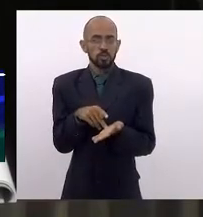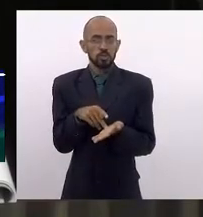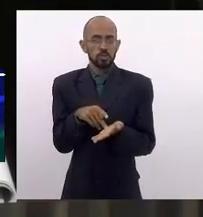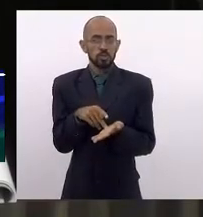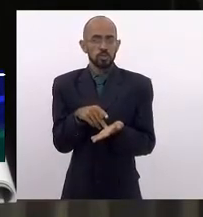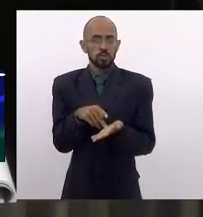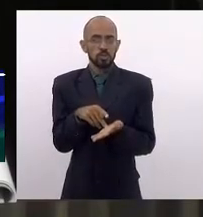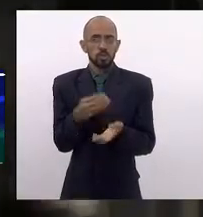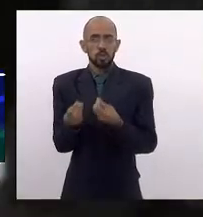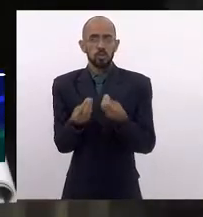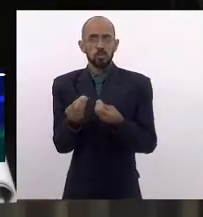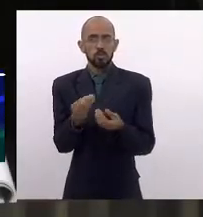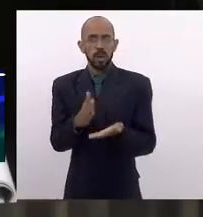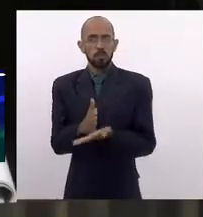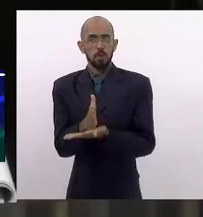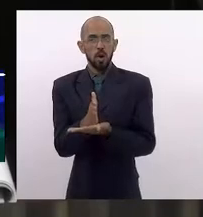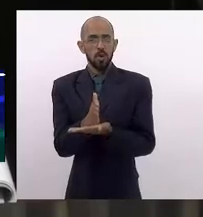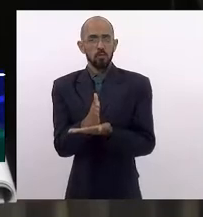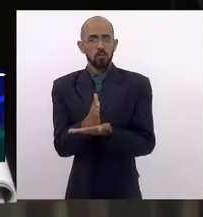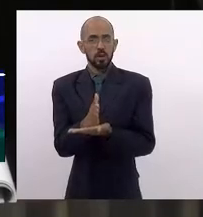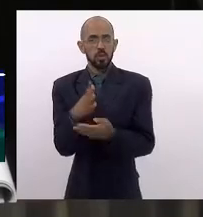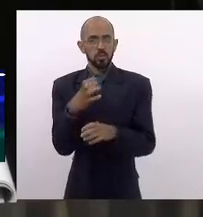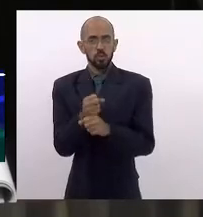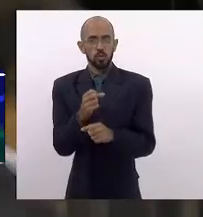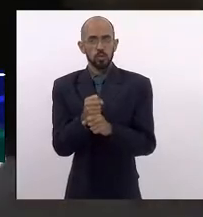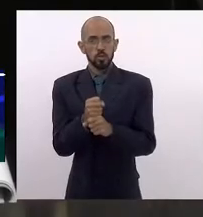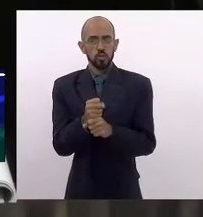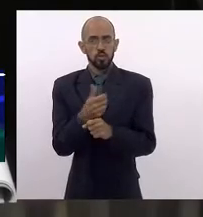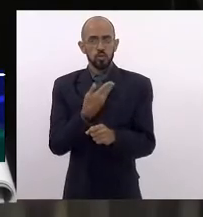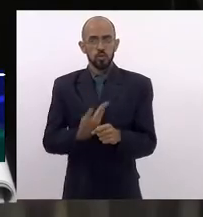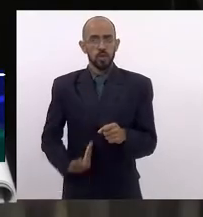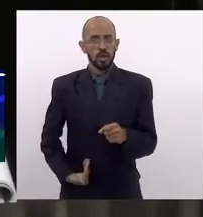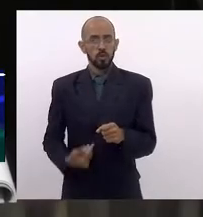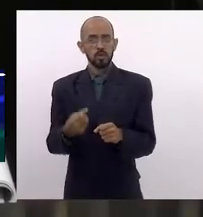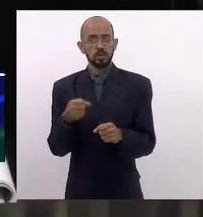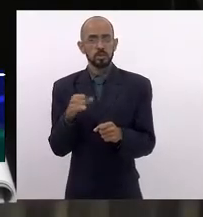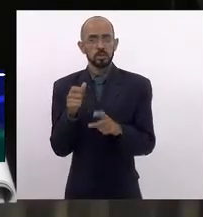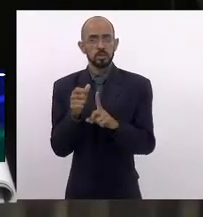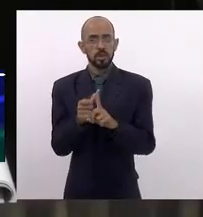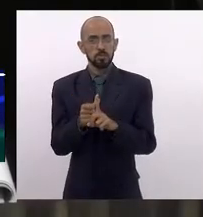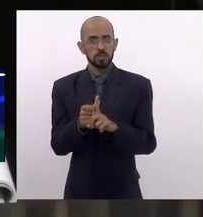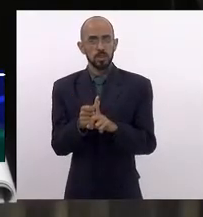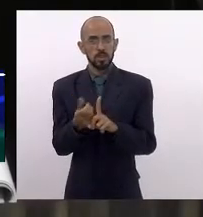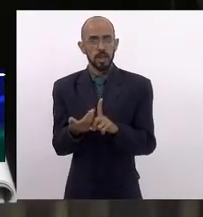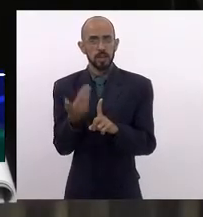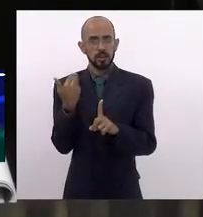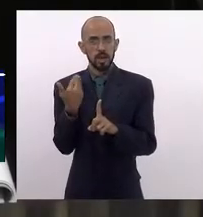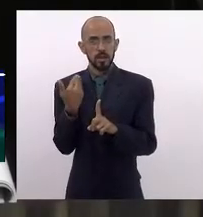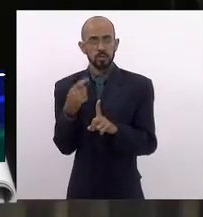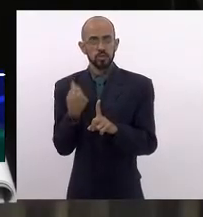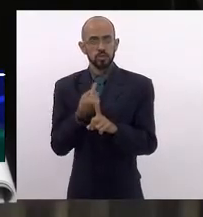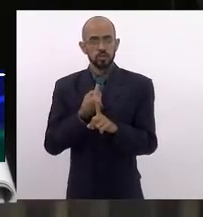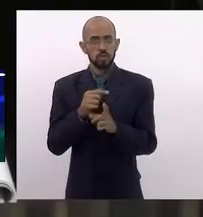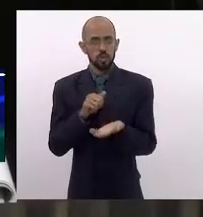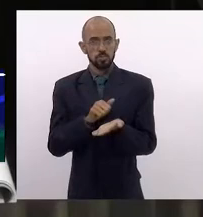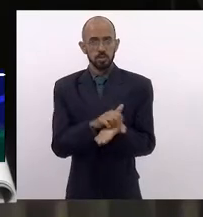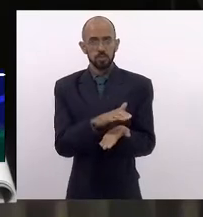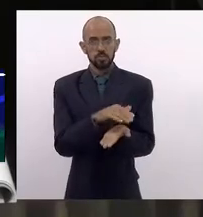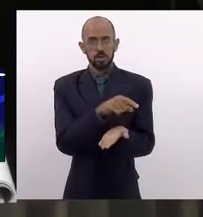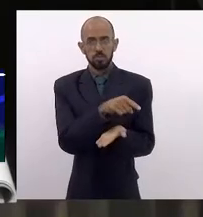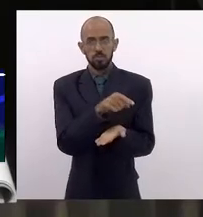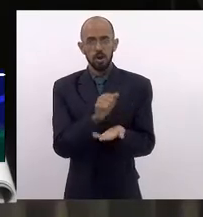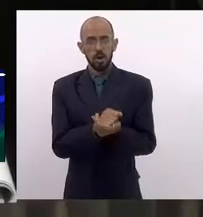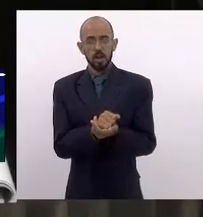como é que você aprova as contas do governador as seis meses atrás nós chegamos ele da função de